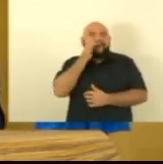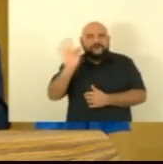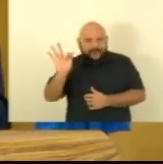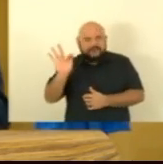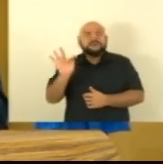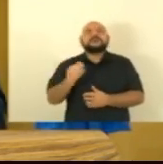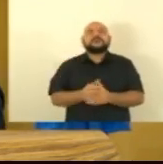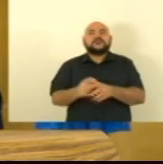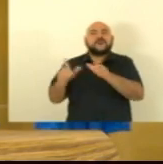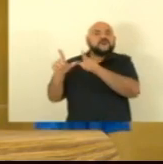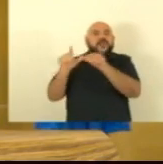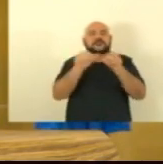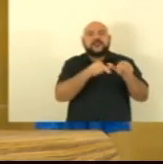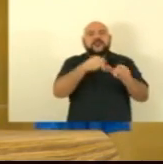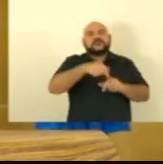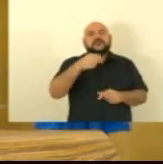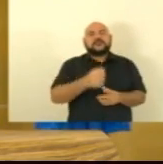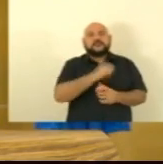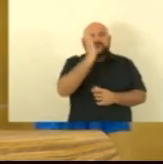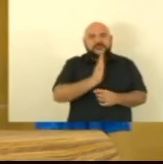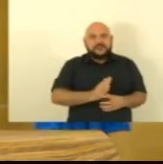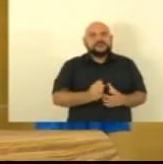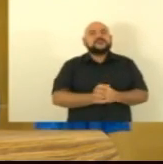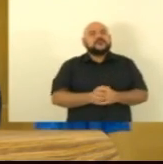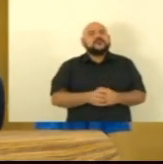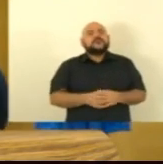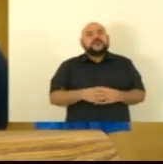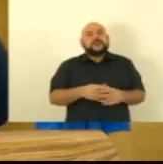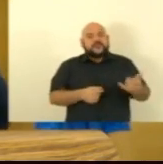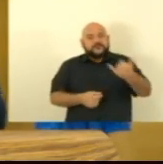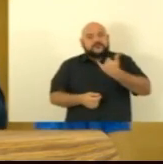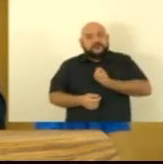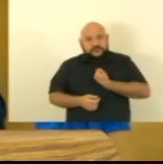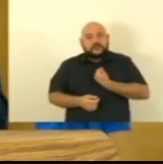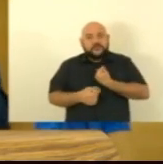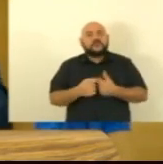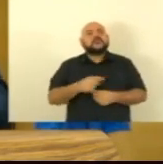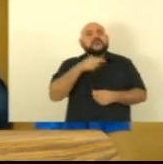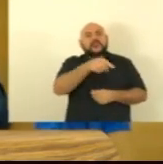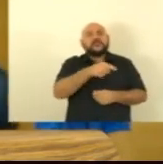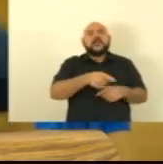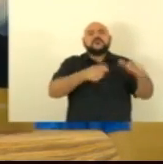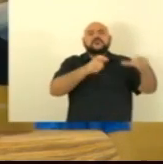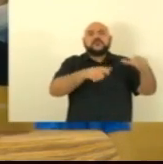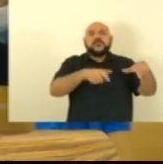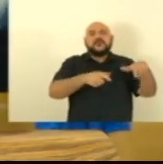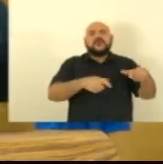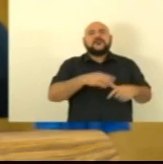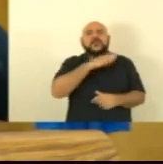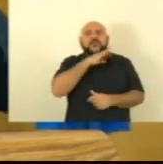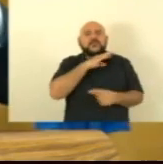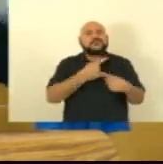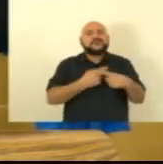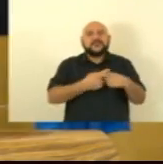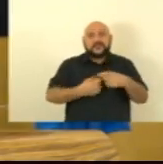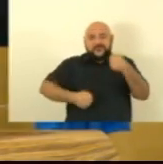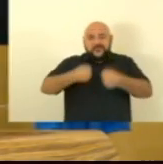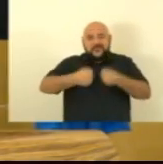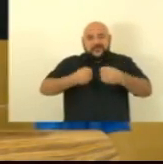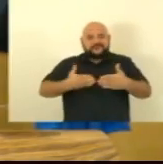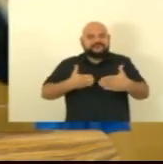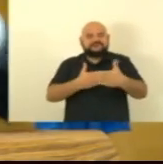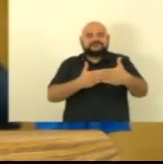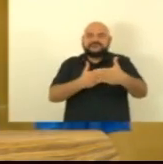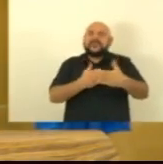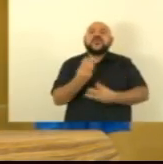da dificuldade da entrada pelo Espírito Santo, mas mesmo assim foram e constataram, o carro só foi até um determinado ponto, depois eles tiveram que